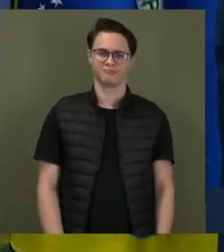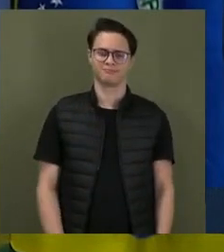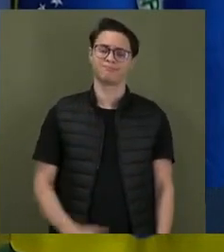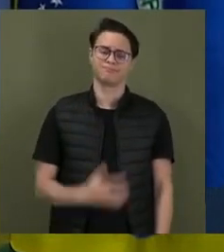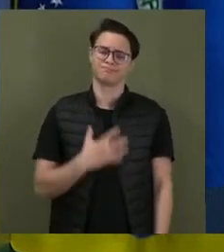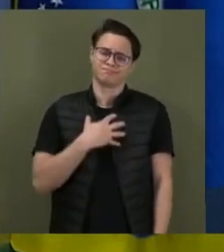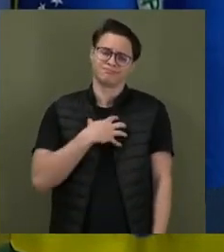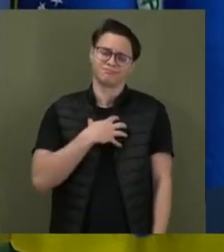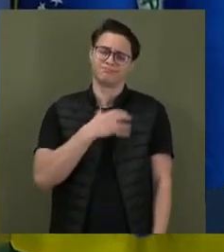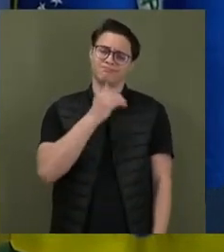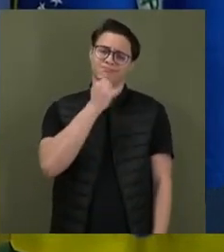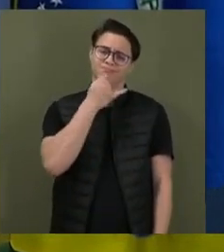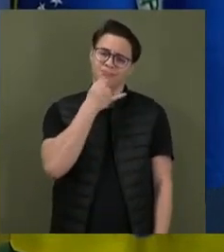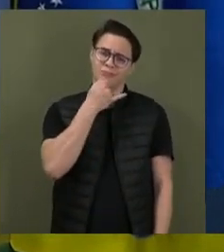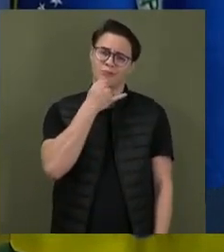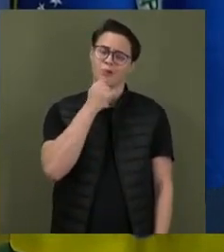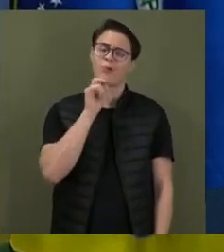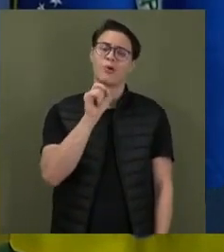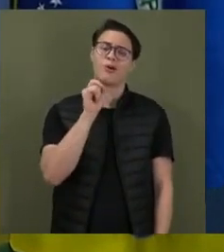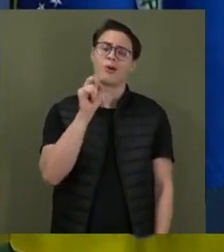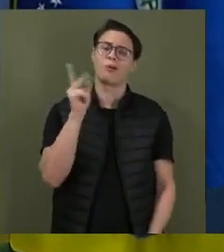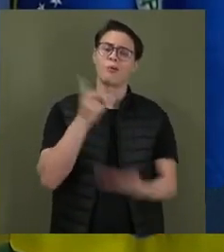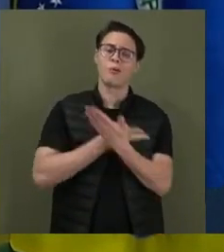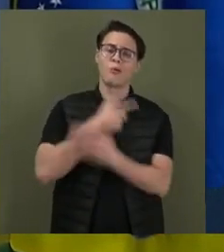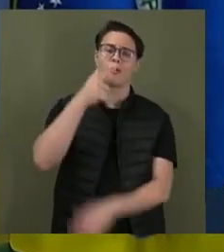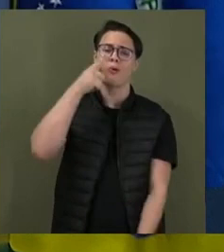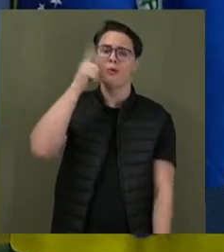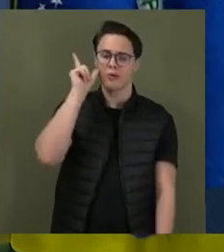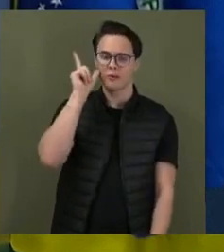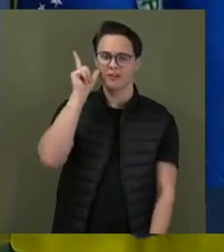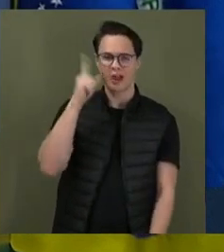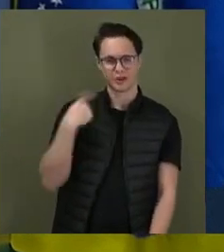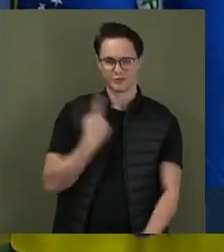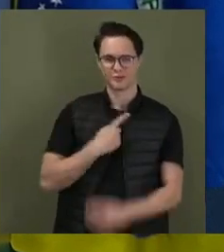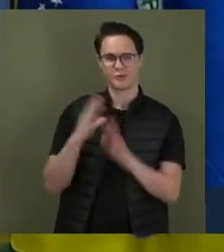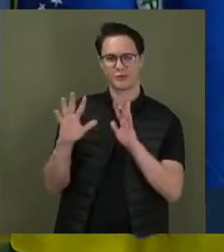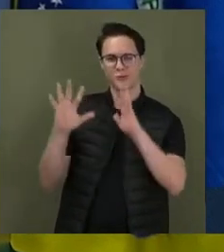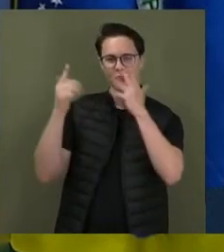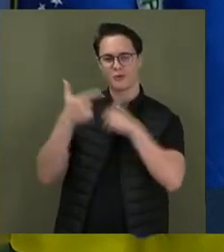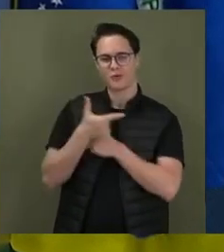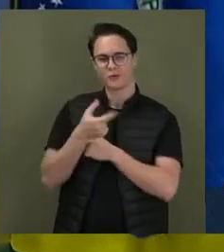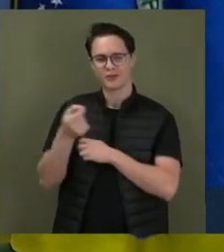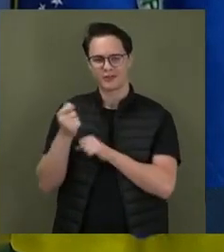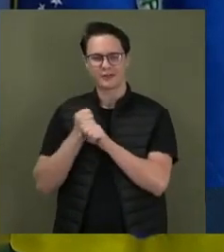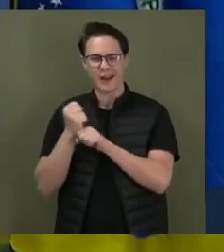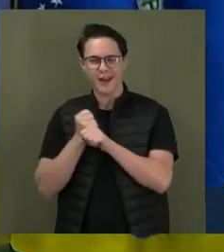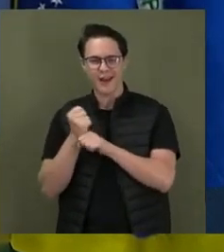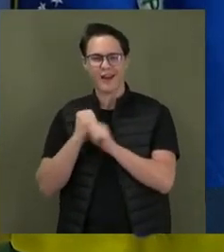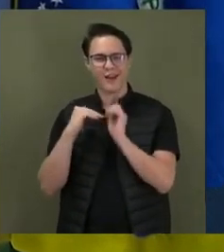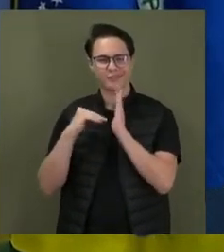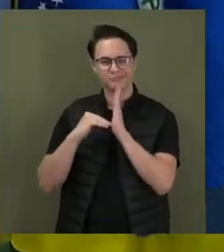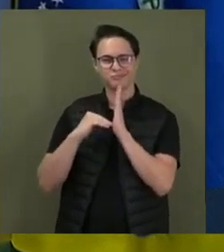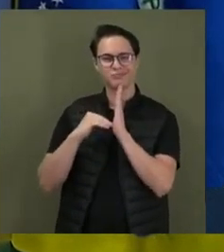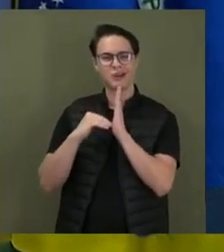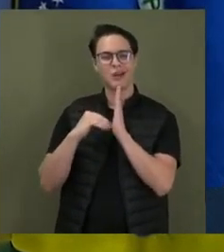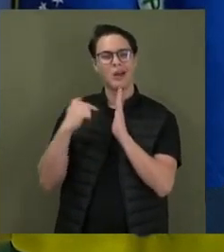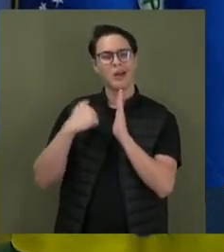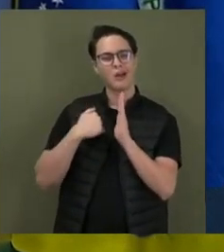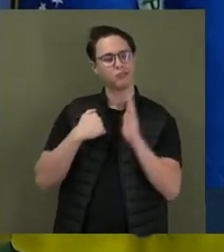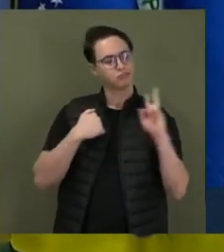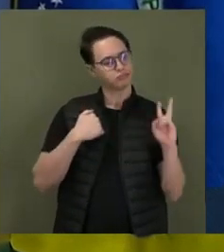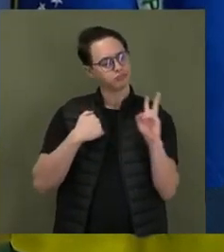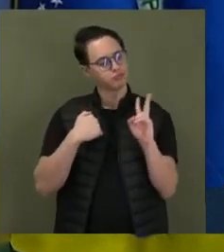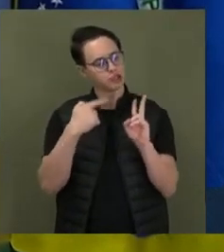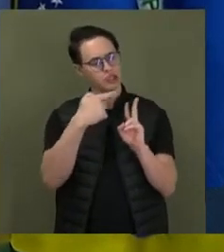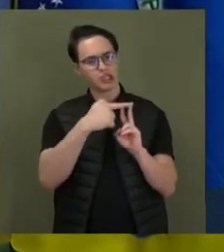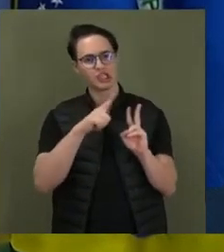Ontem, nos 200 anos do Senado da República, nós abordamos o presidente do Congresso, eu e o senador Girão,